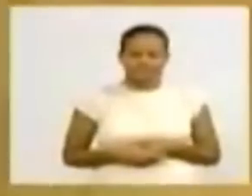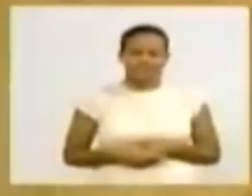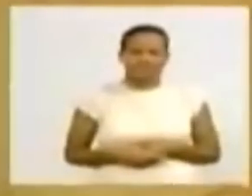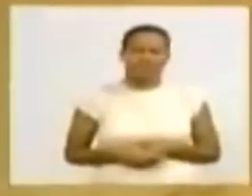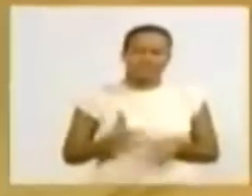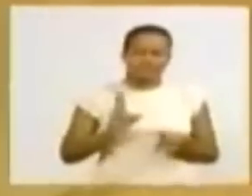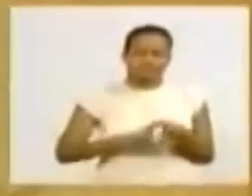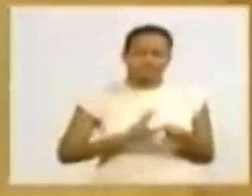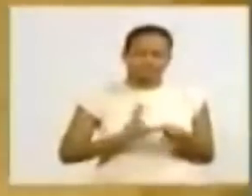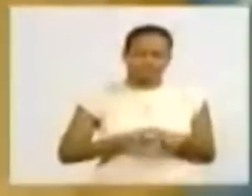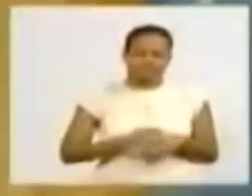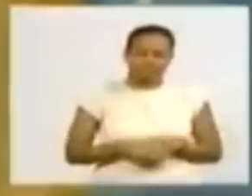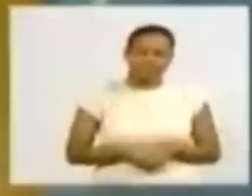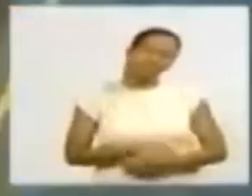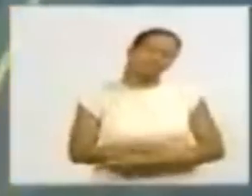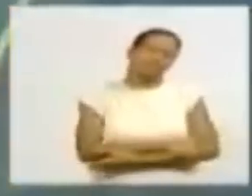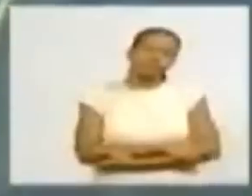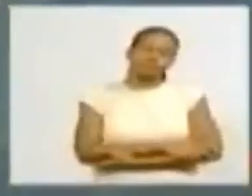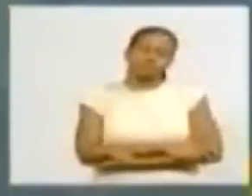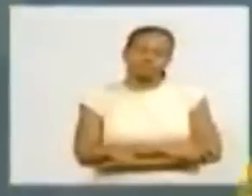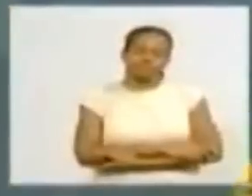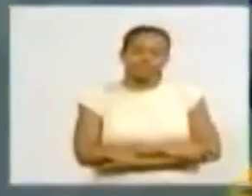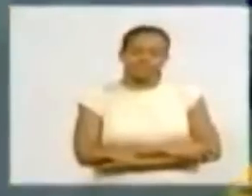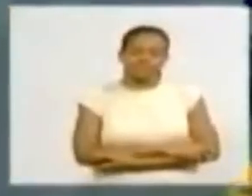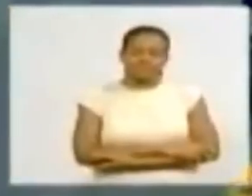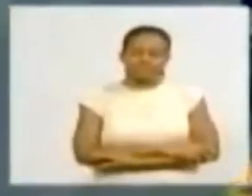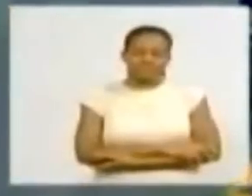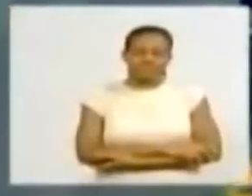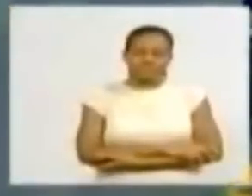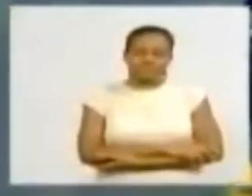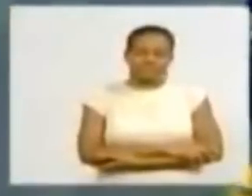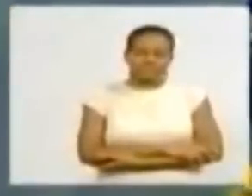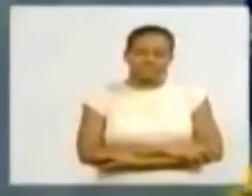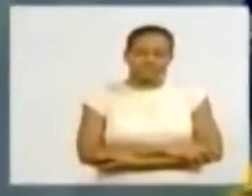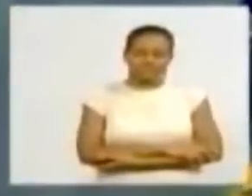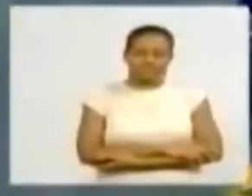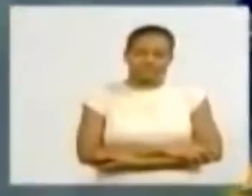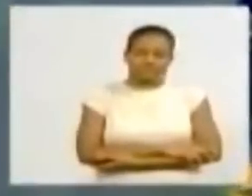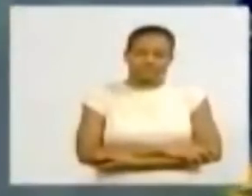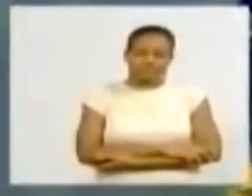Senta bonitinho aqui, isso. Todo mundo sentadinho bonitinho aqui.